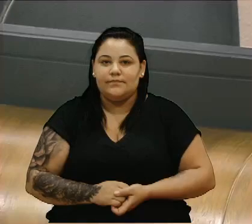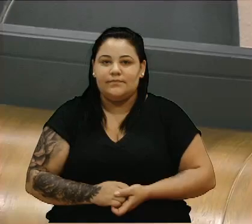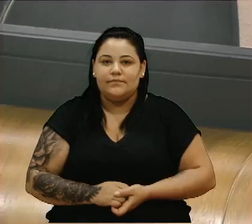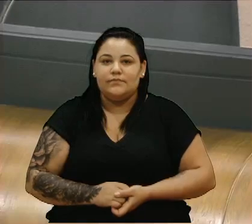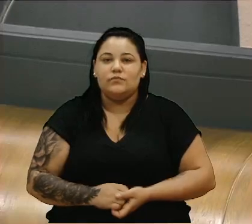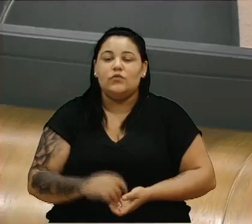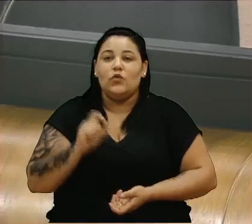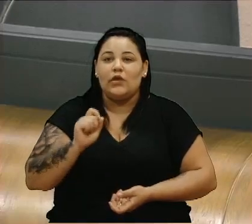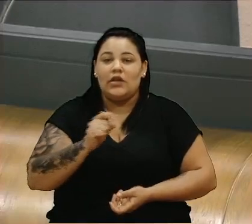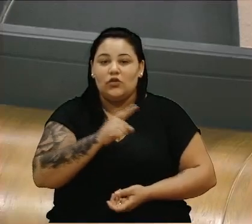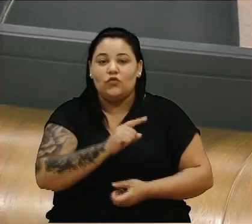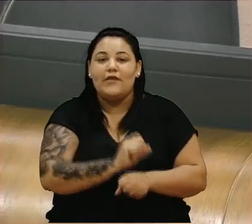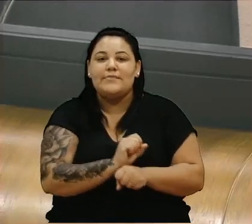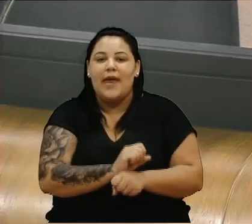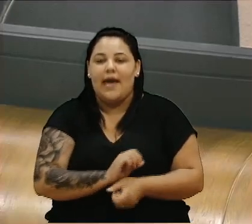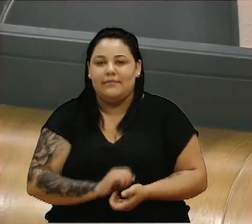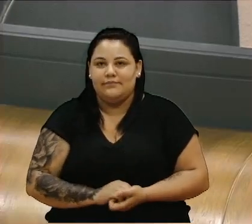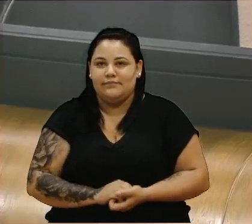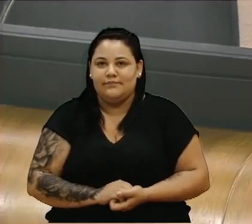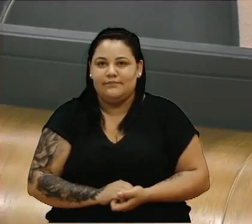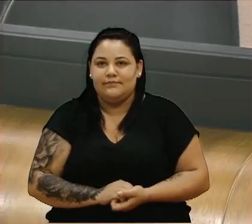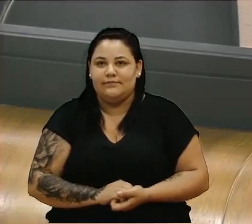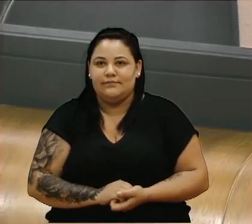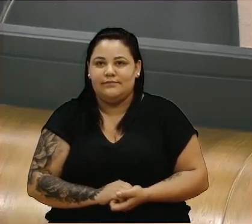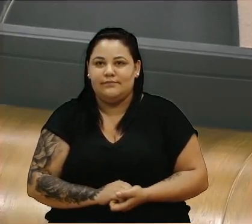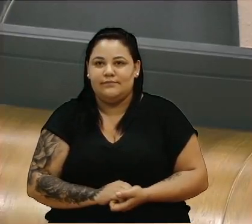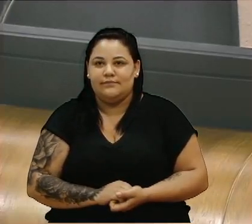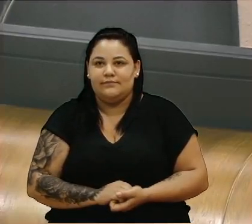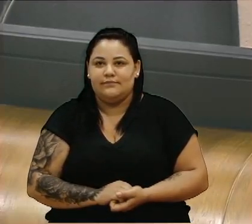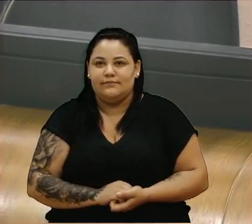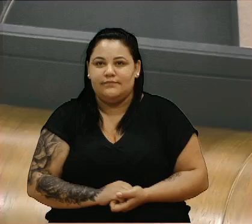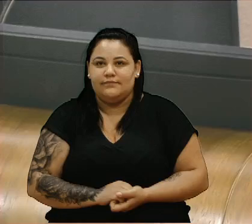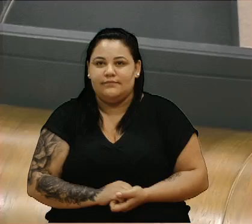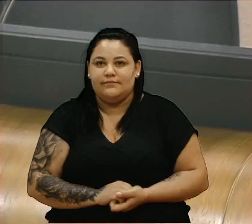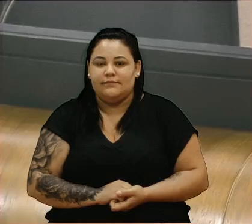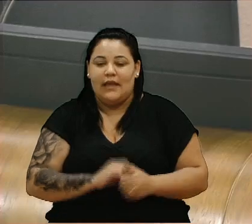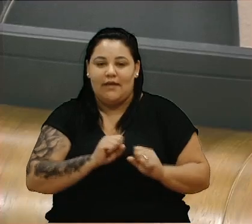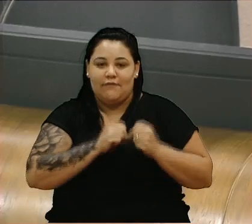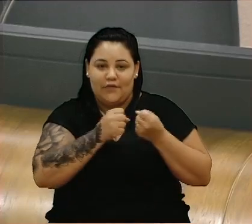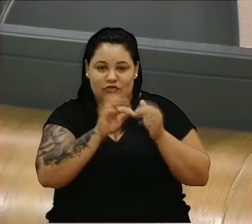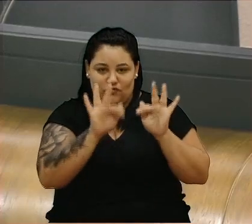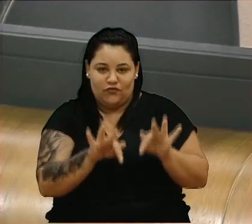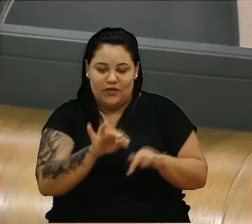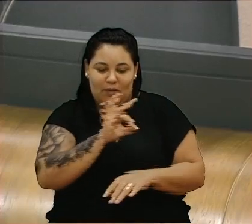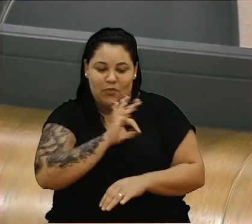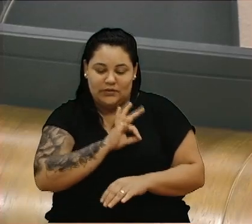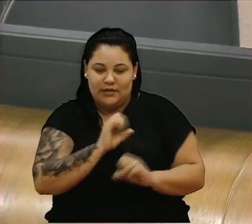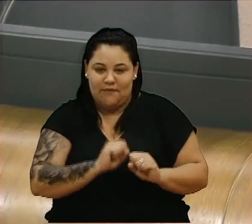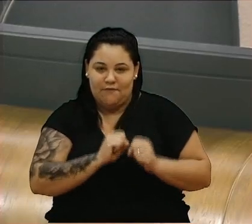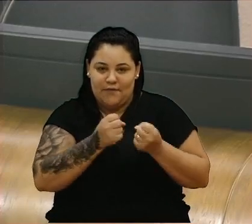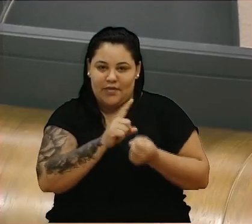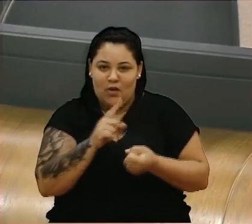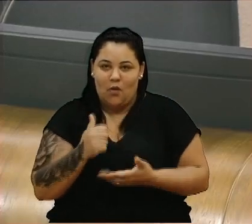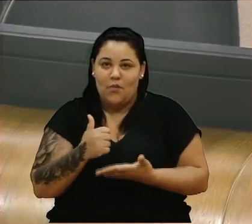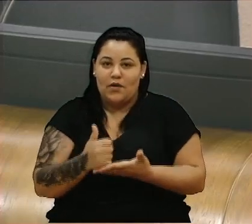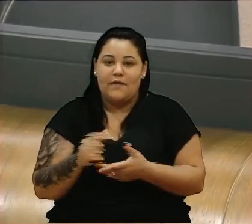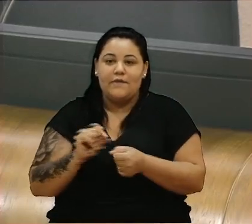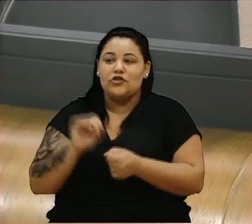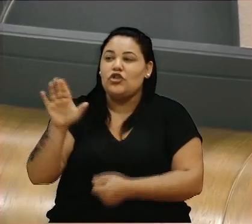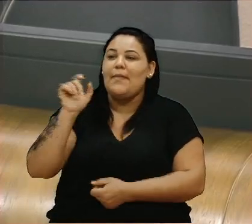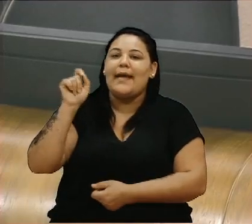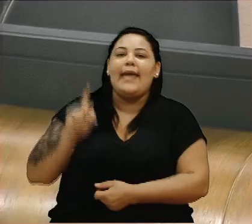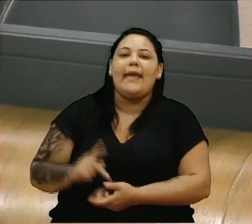que o senhor vai esperar? Defende fim da Polícia Militar, defende que a Guarda Municipal não faça nada. Nós vamos chamar o quem? O